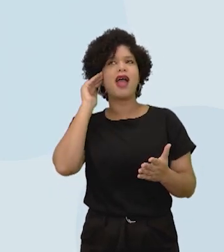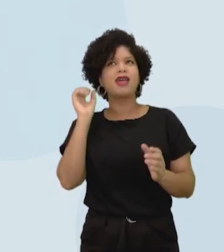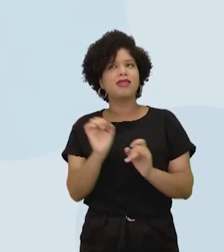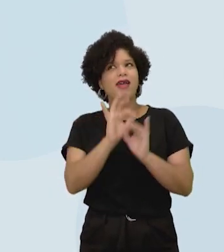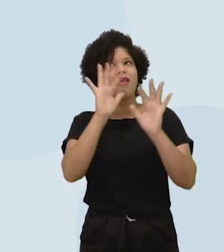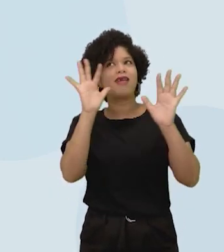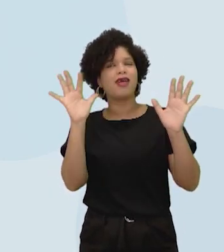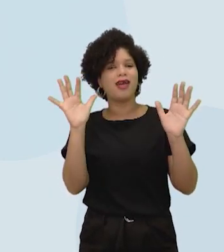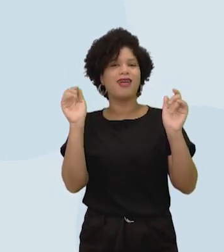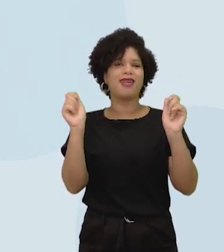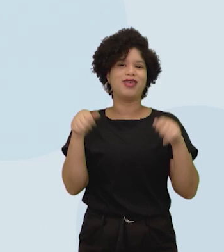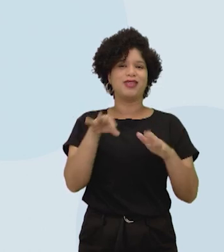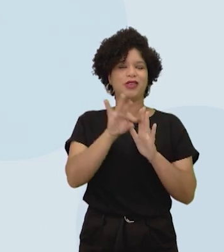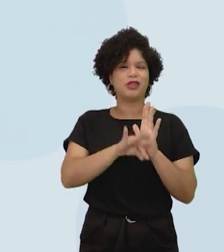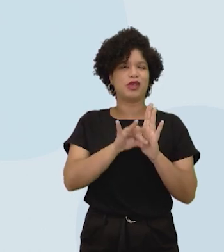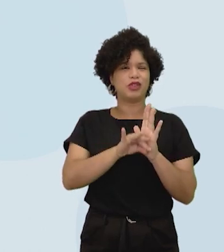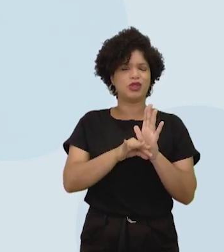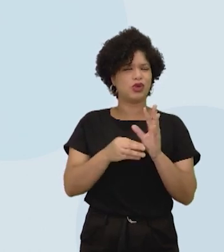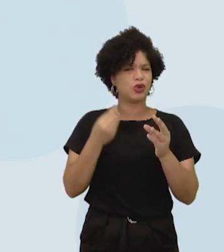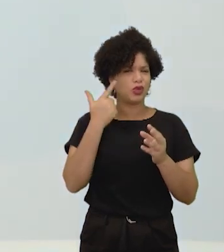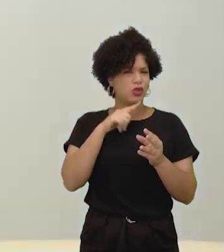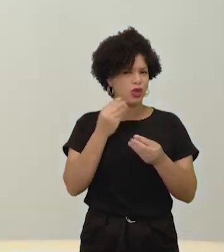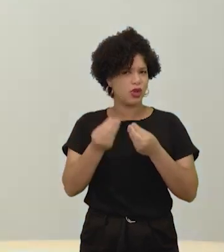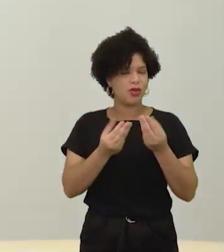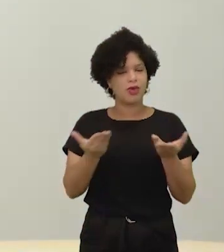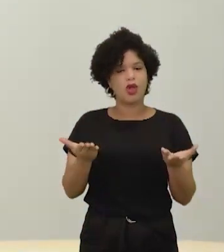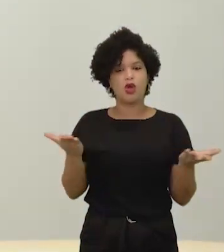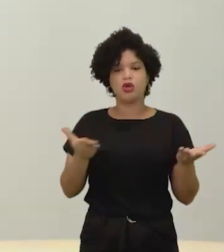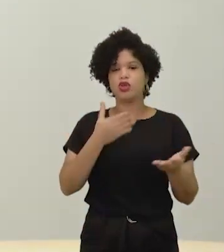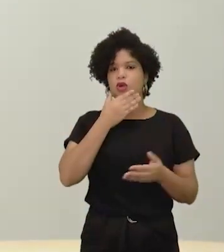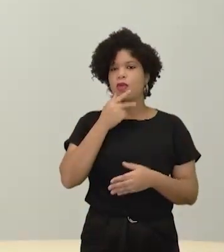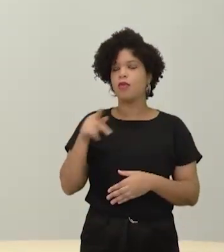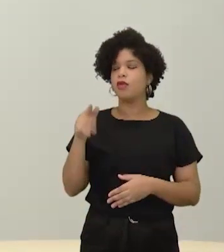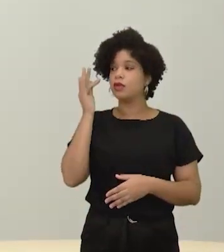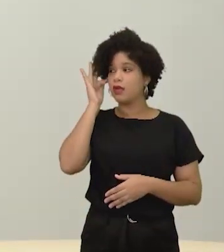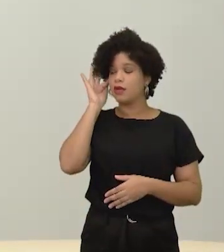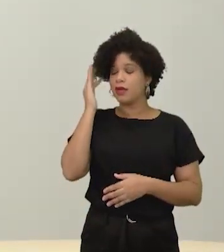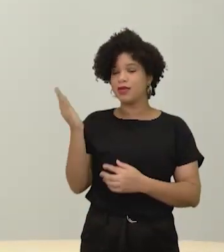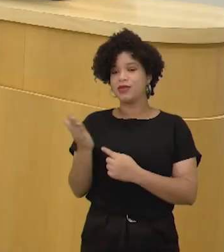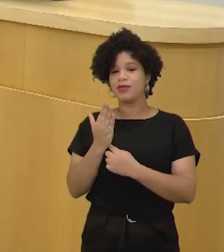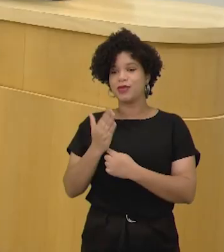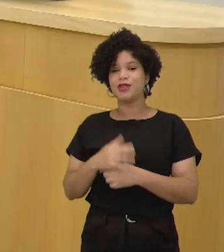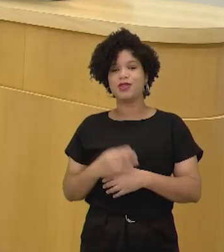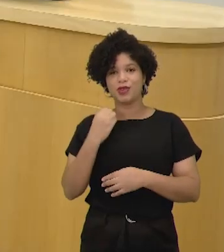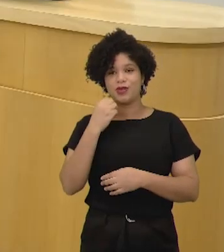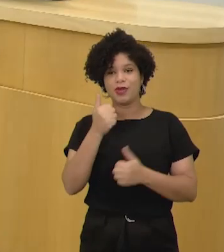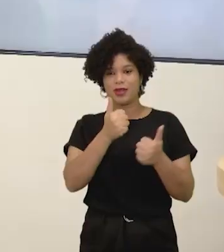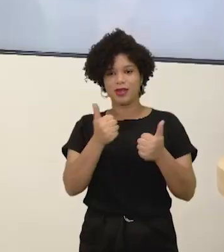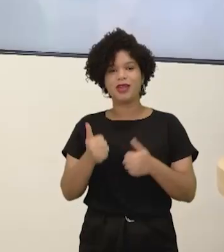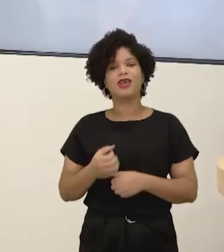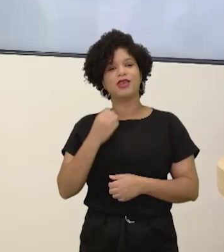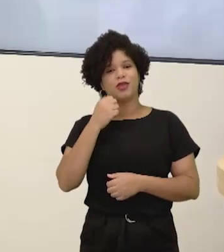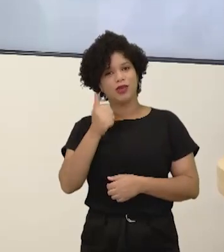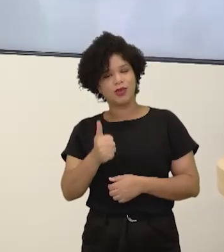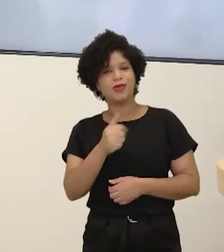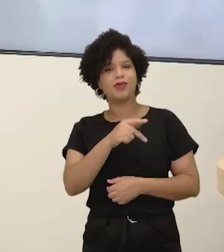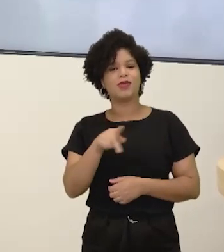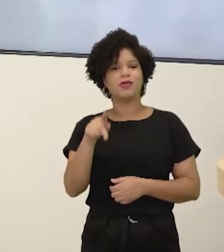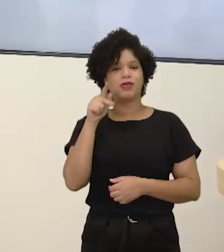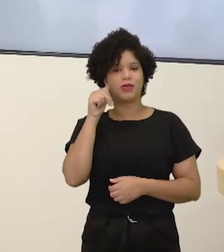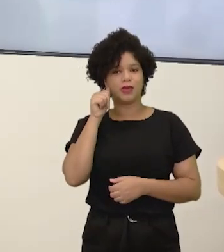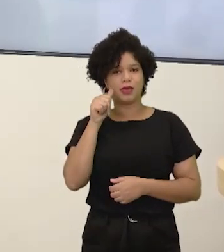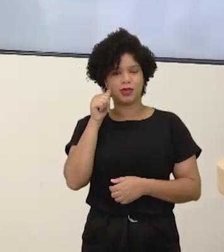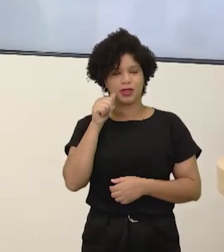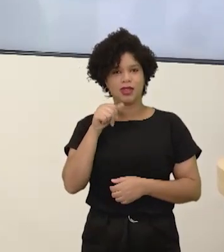sentido global do texto. Professor Mauro, tudo bem? Tudo bem, professora Silene. E